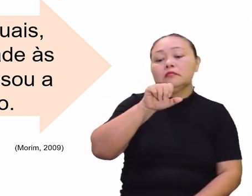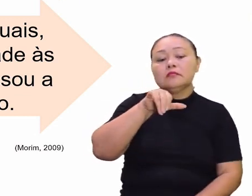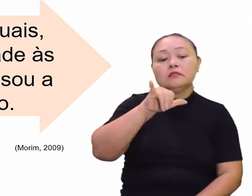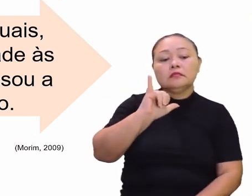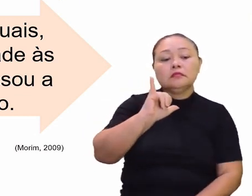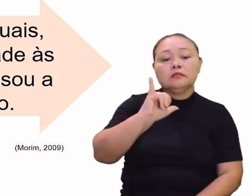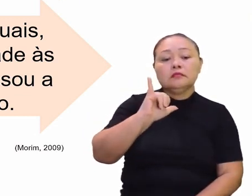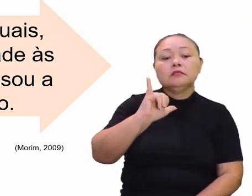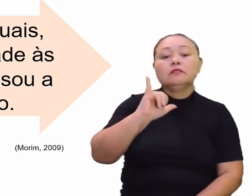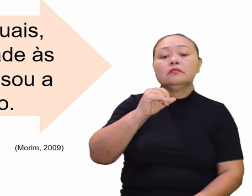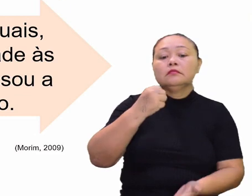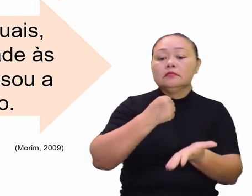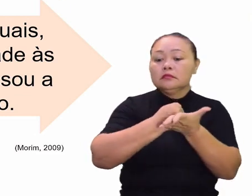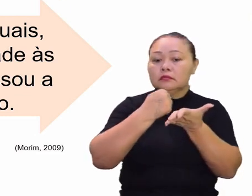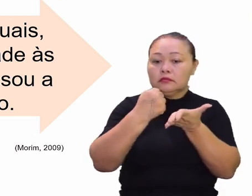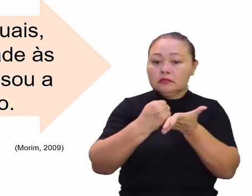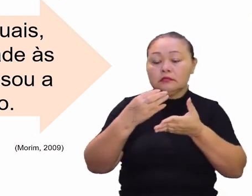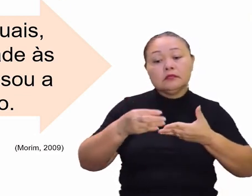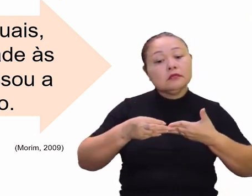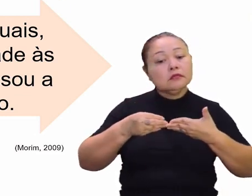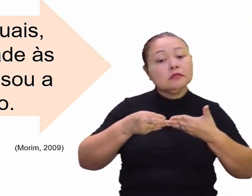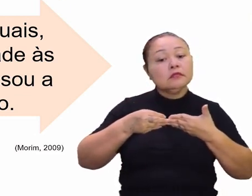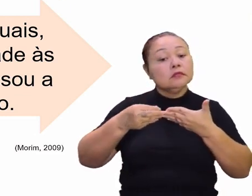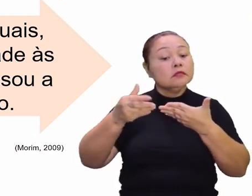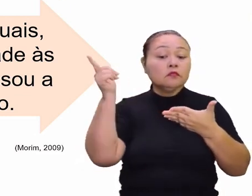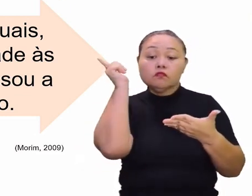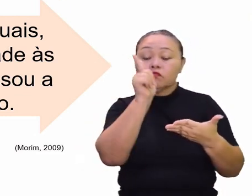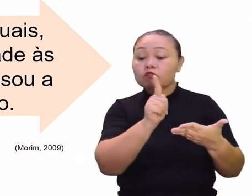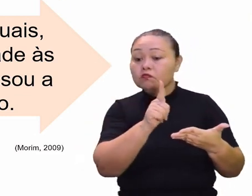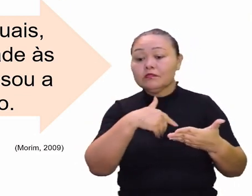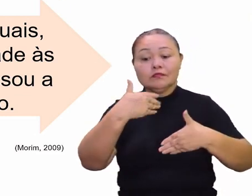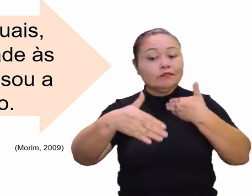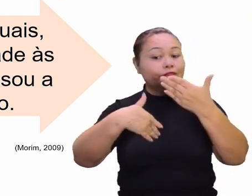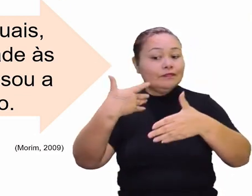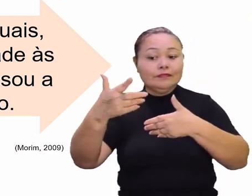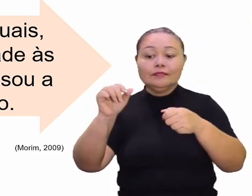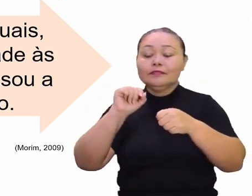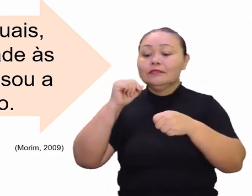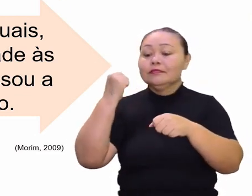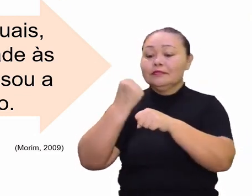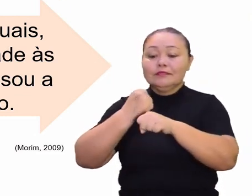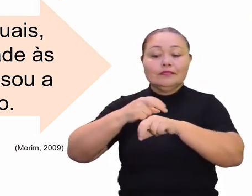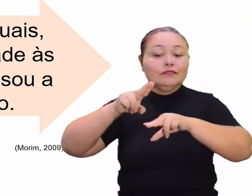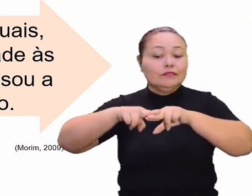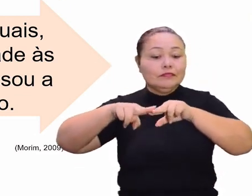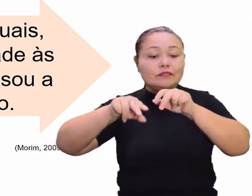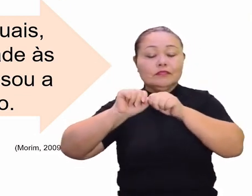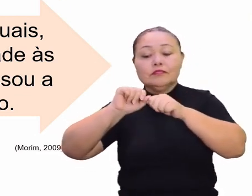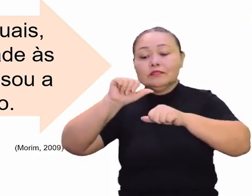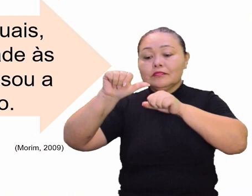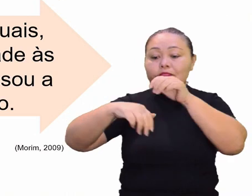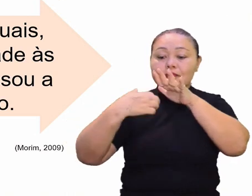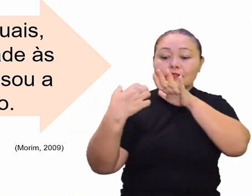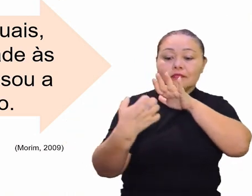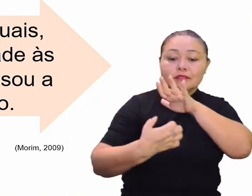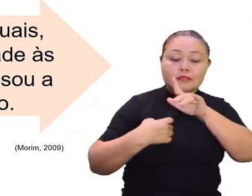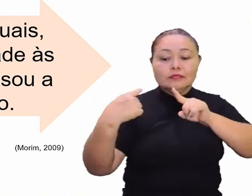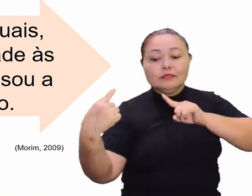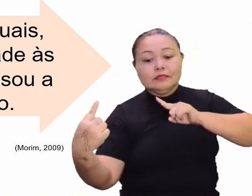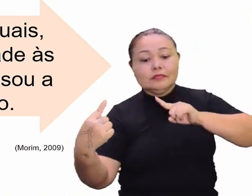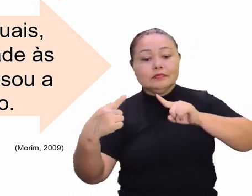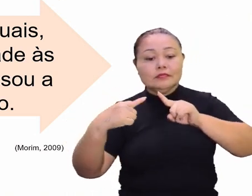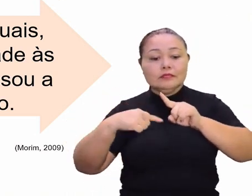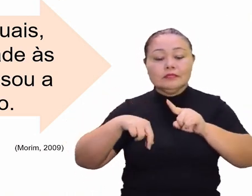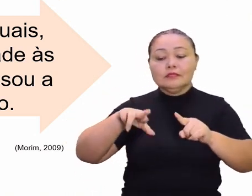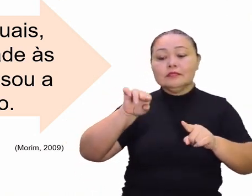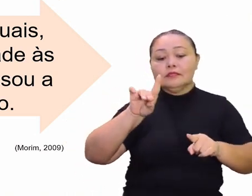o contrato foi passado, mas não conseguiu prosseguir as obras. Então, assim, foi entrando uma, foi entrando outra. Depois